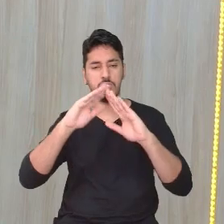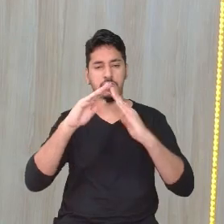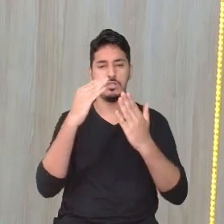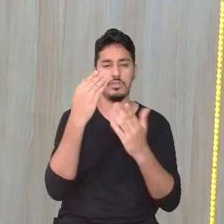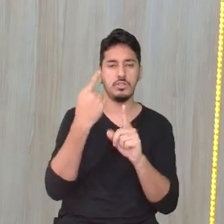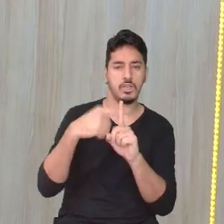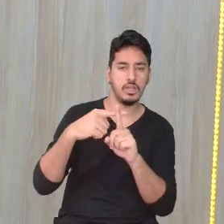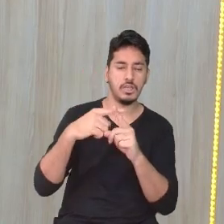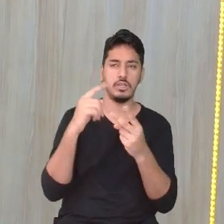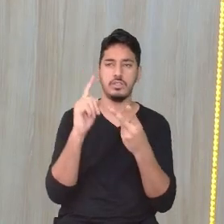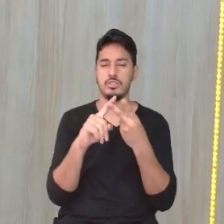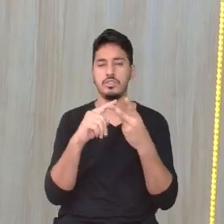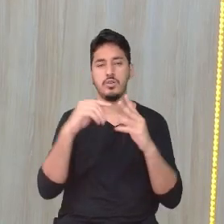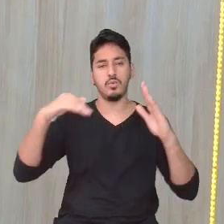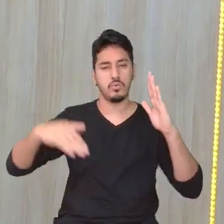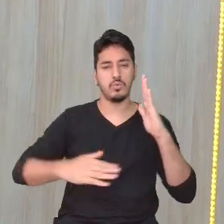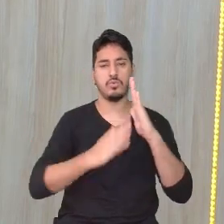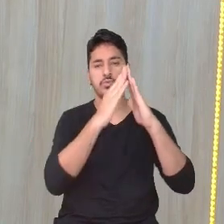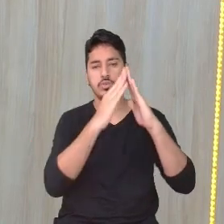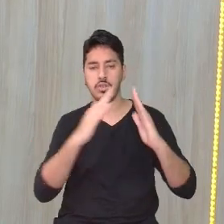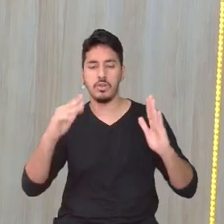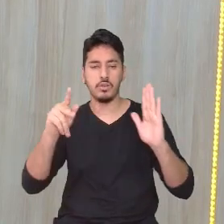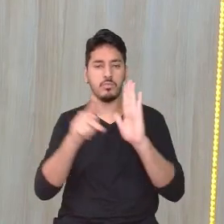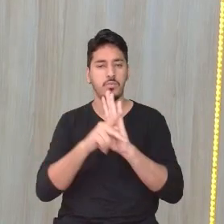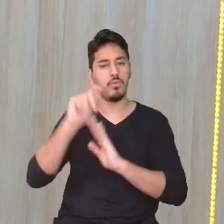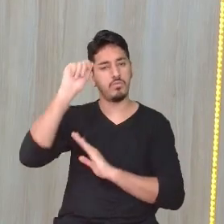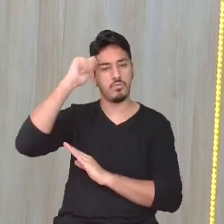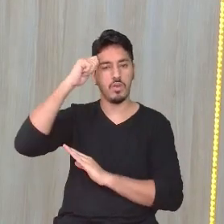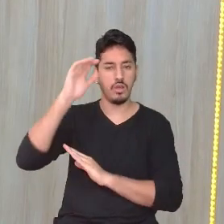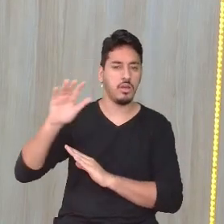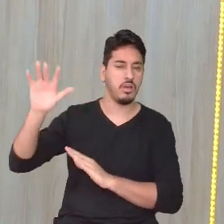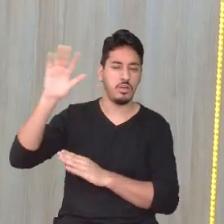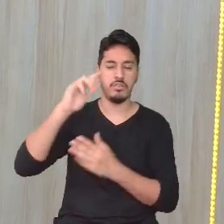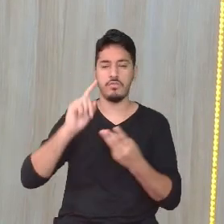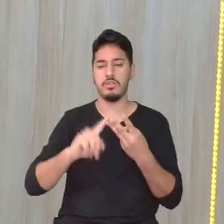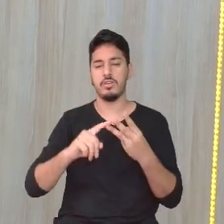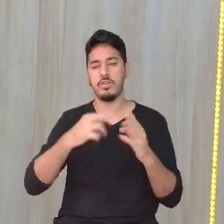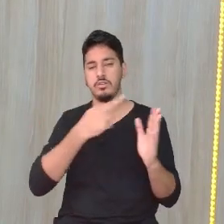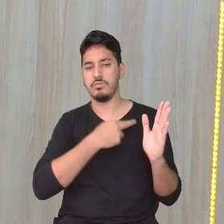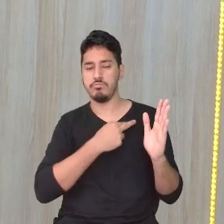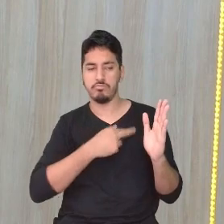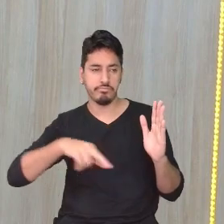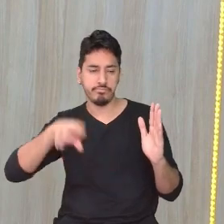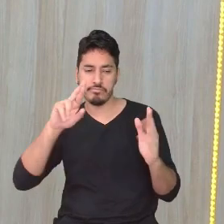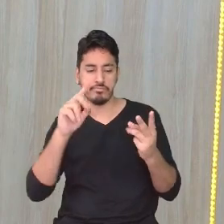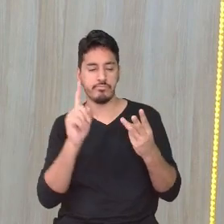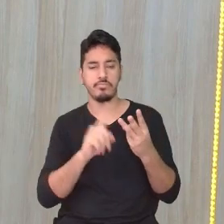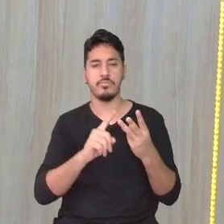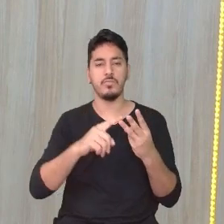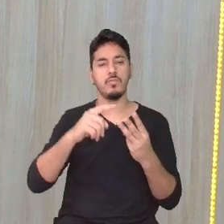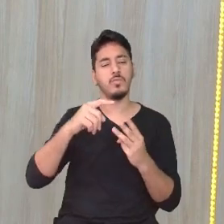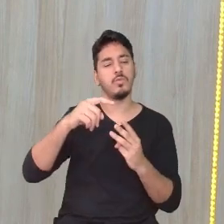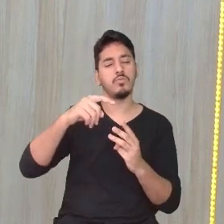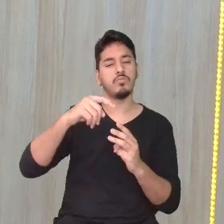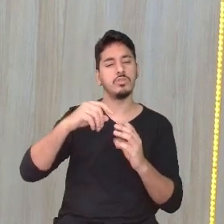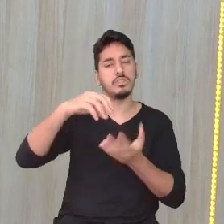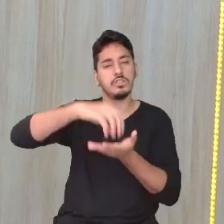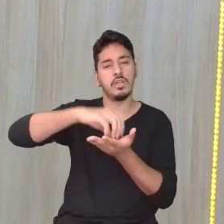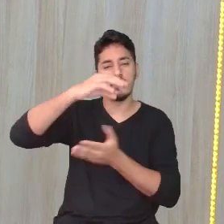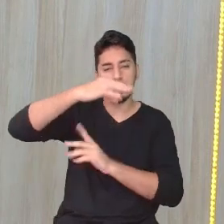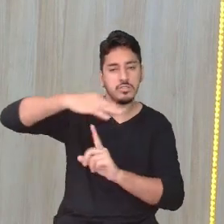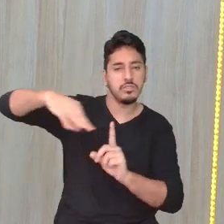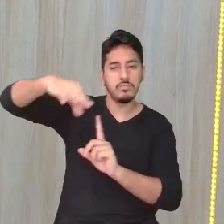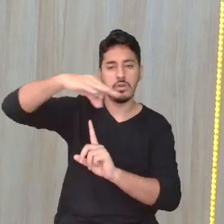igreja, seja um terreiro de matriz africana, seja as religiões de terreiro, né? Seja o centro espírita, onde você se